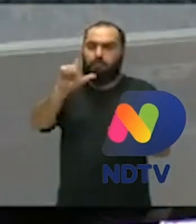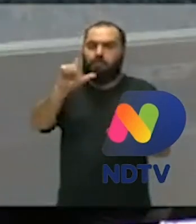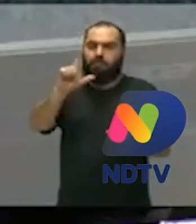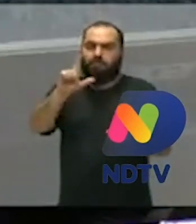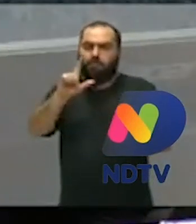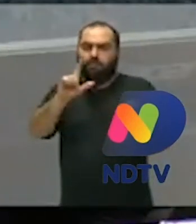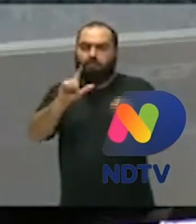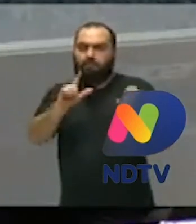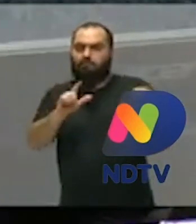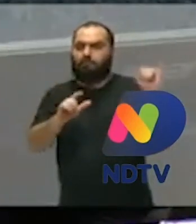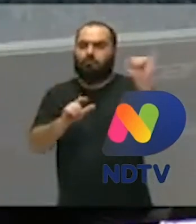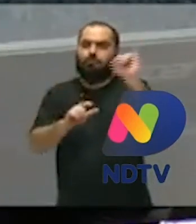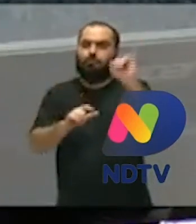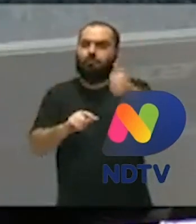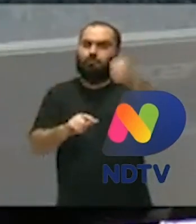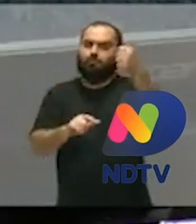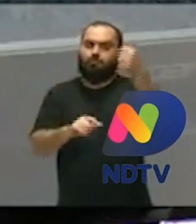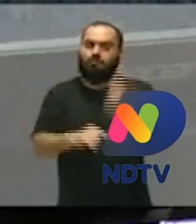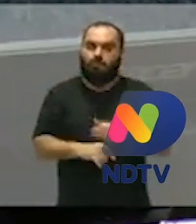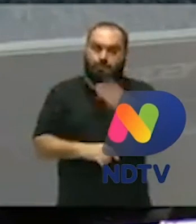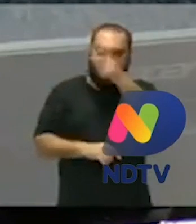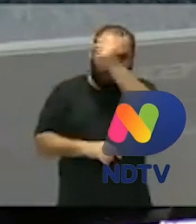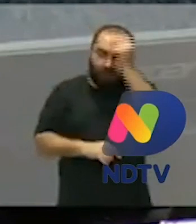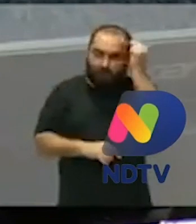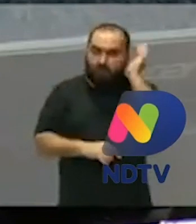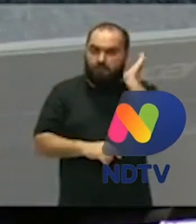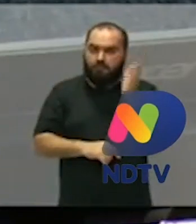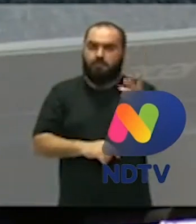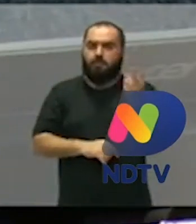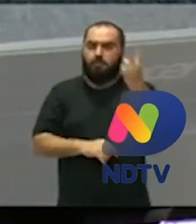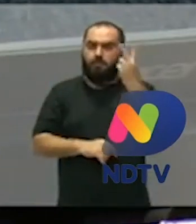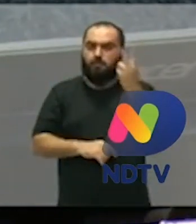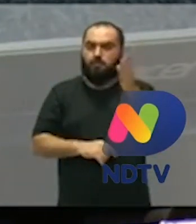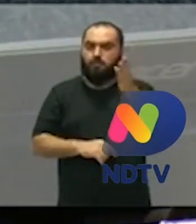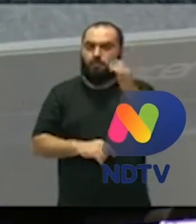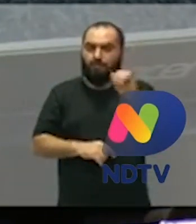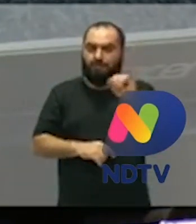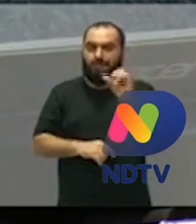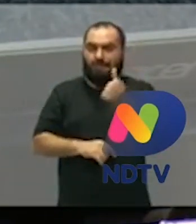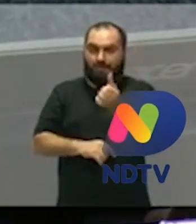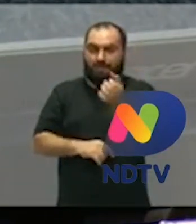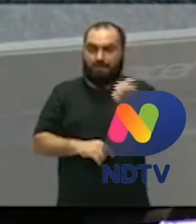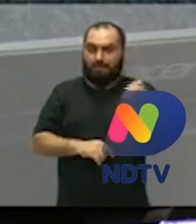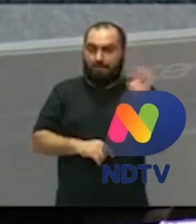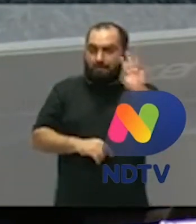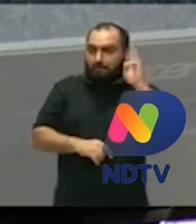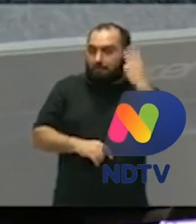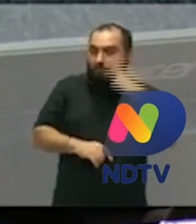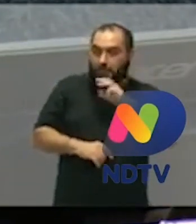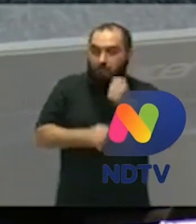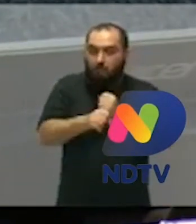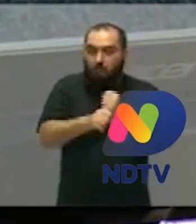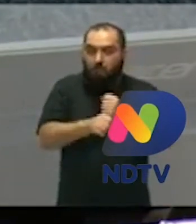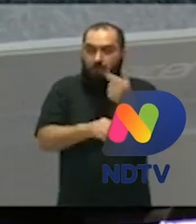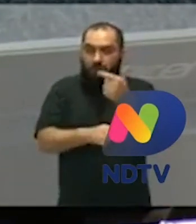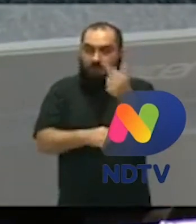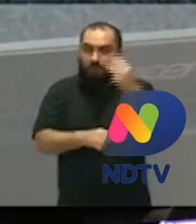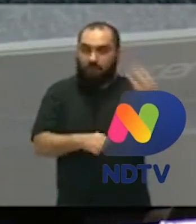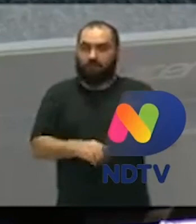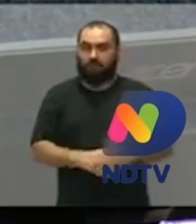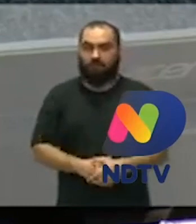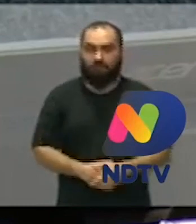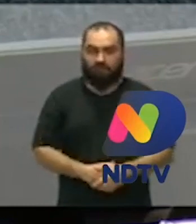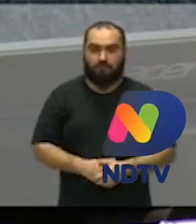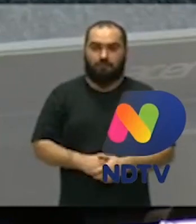o próprio a própria prefeitura estima um orçamento de 2 bilhões e 600 milhões por ano de 2023 que